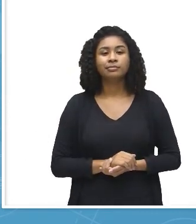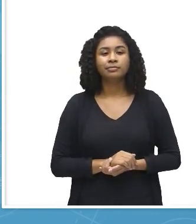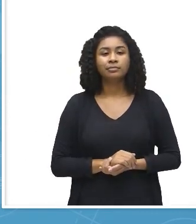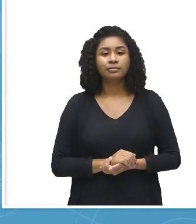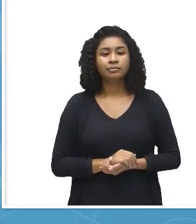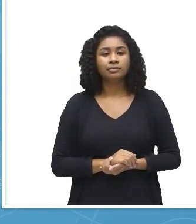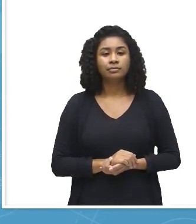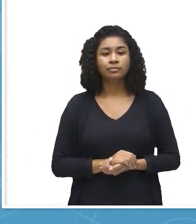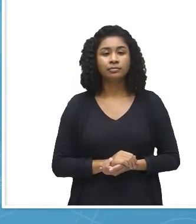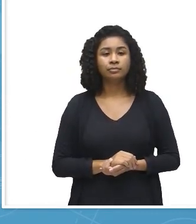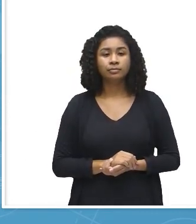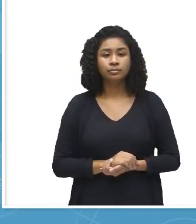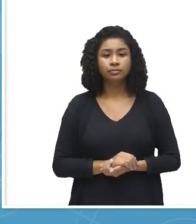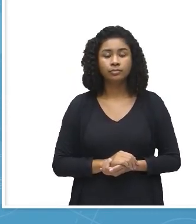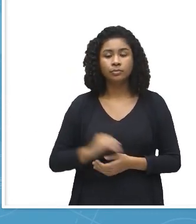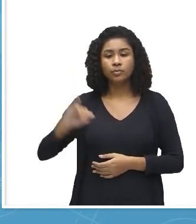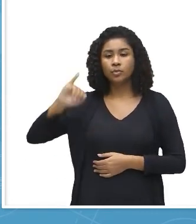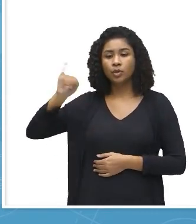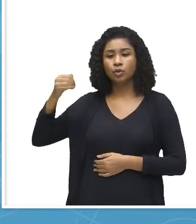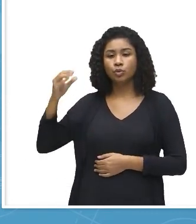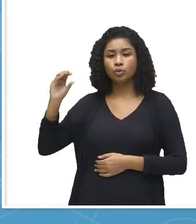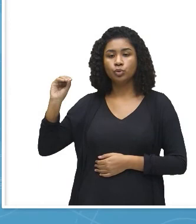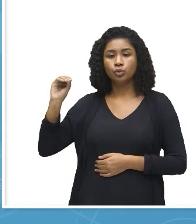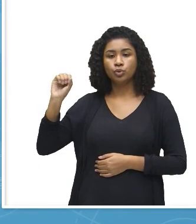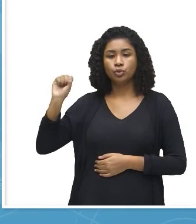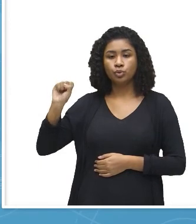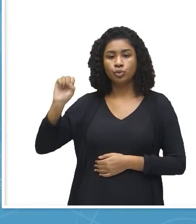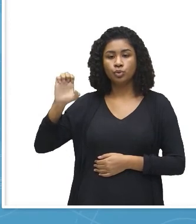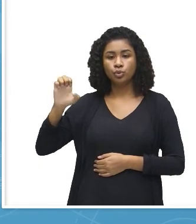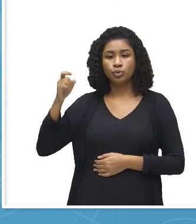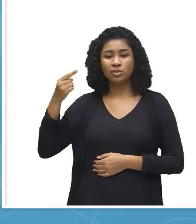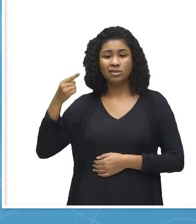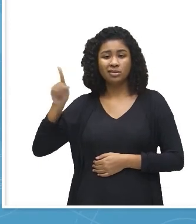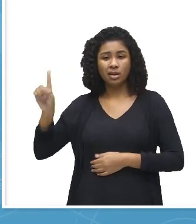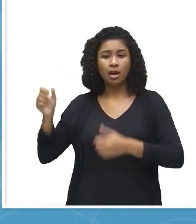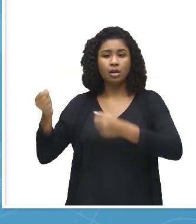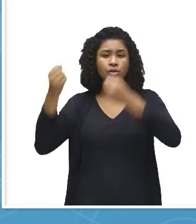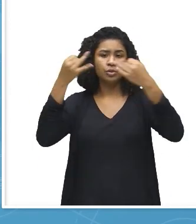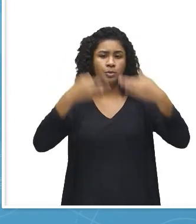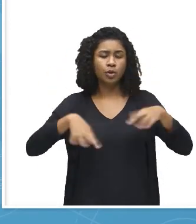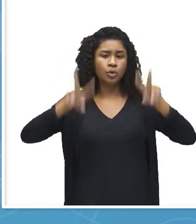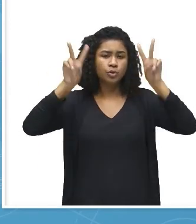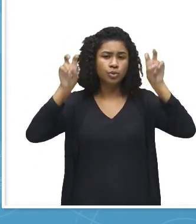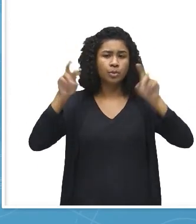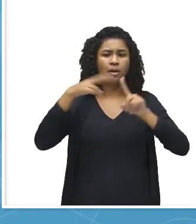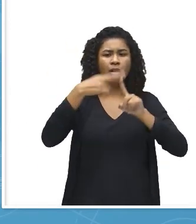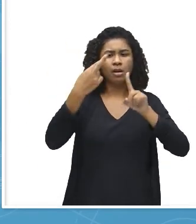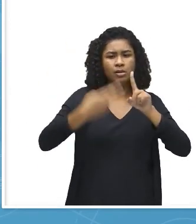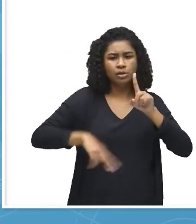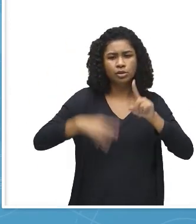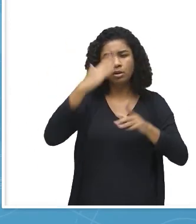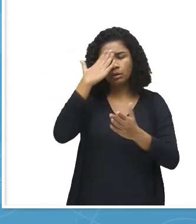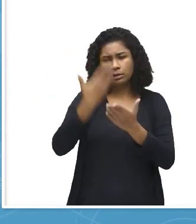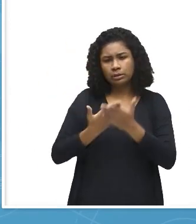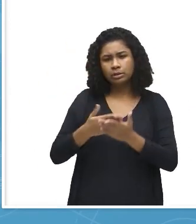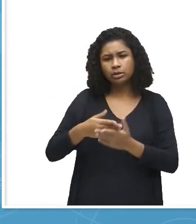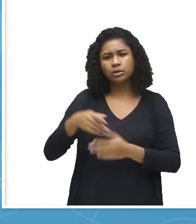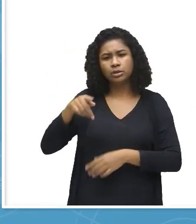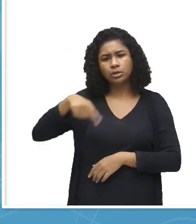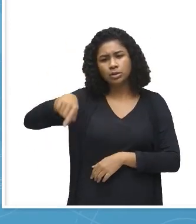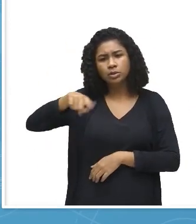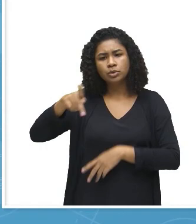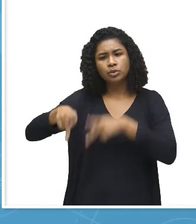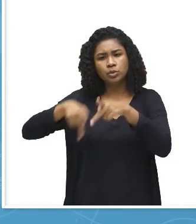Aqui o José Loureto está falando sobre a questão da religião e da crença da vaca como animal